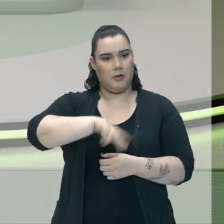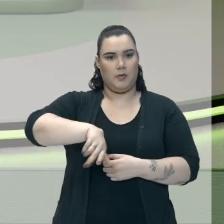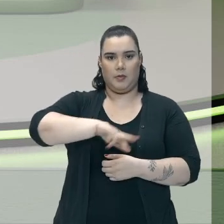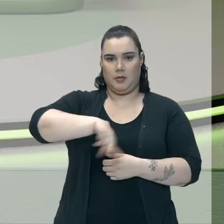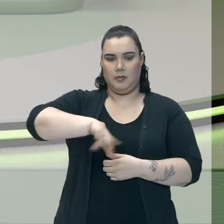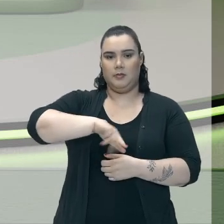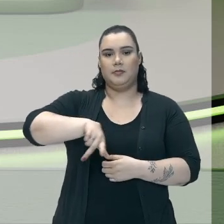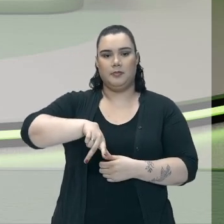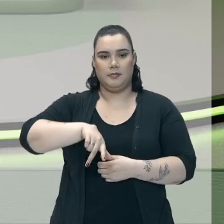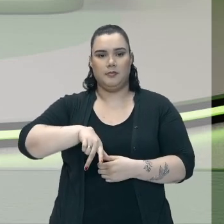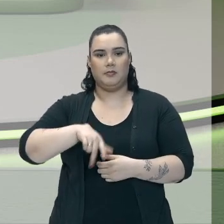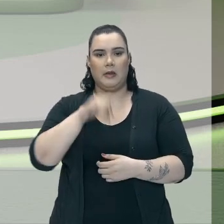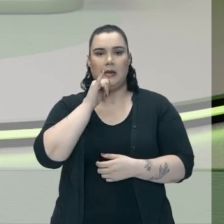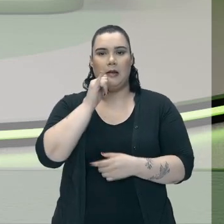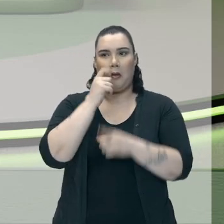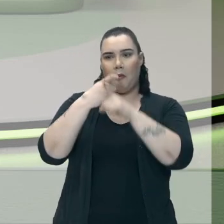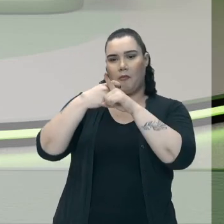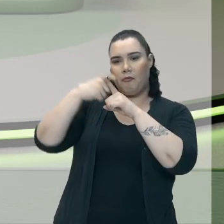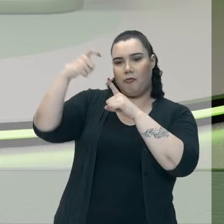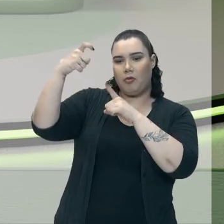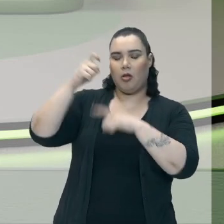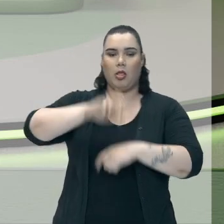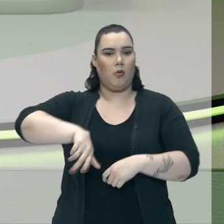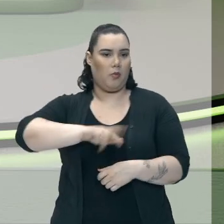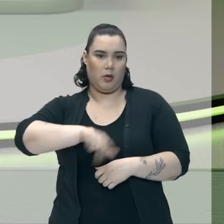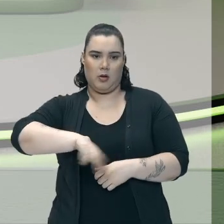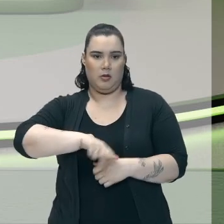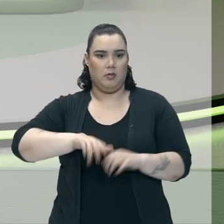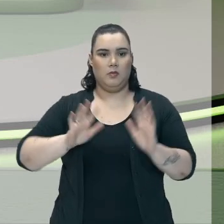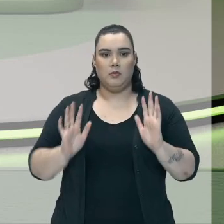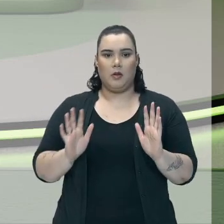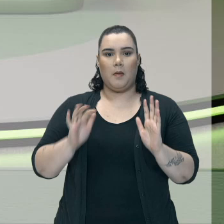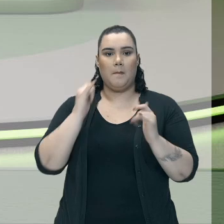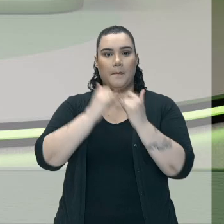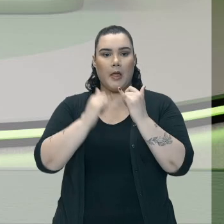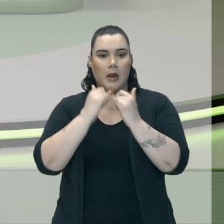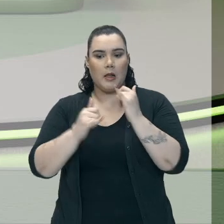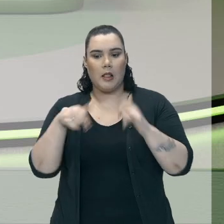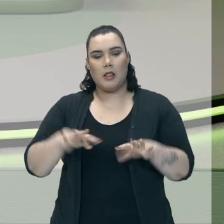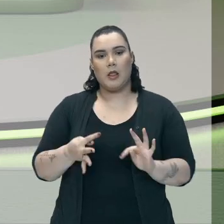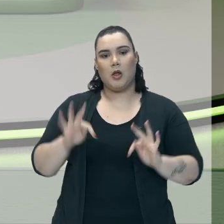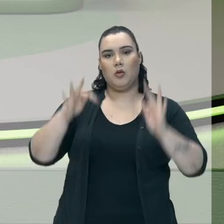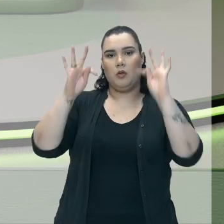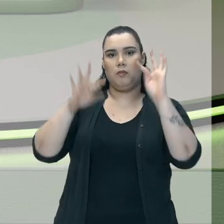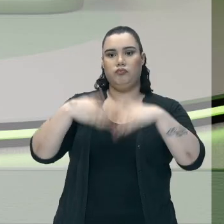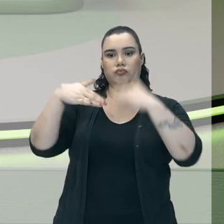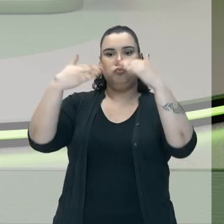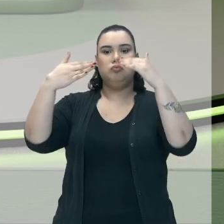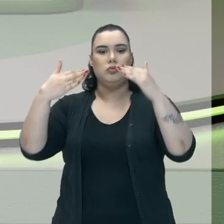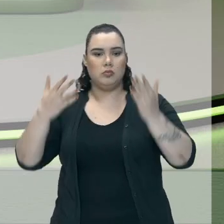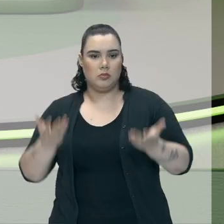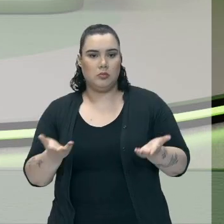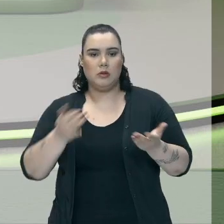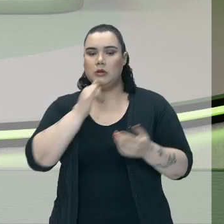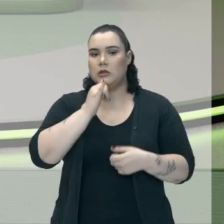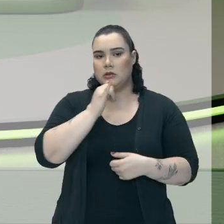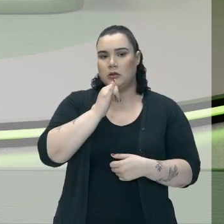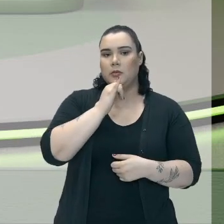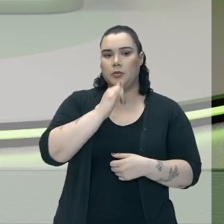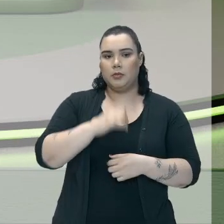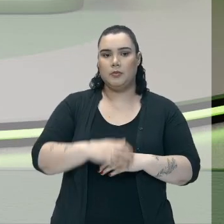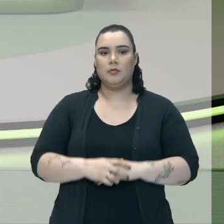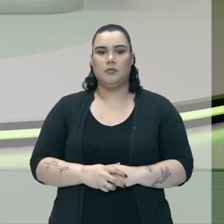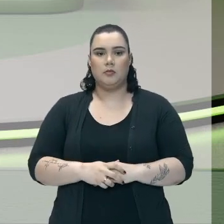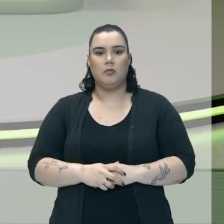que é de extraterrestre, parecido com o ser humano aí, ou com uma tecnologia mais avançada que a nossa, por exemplo, né?